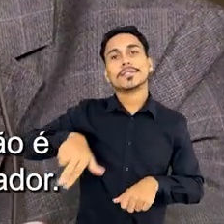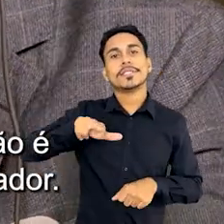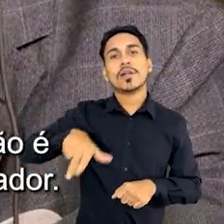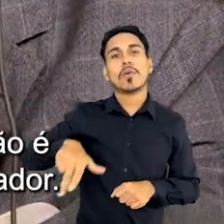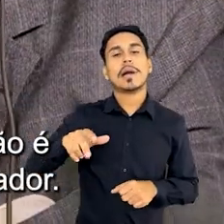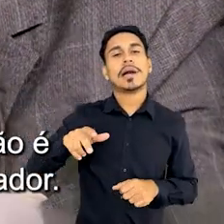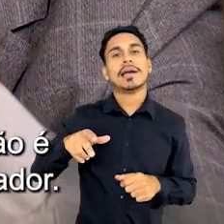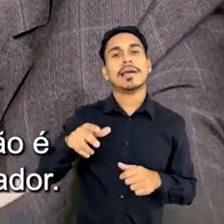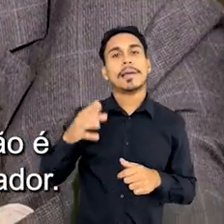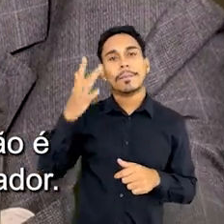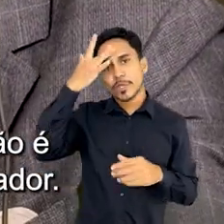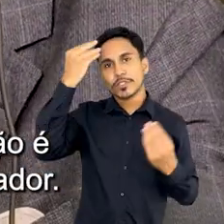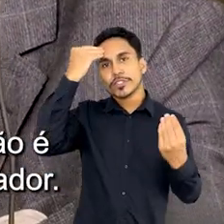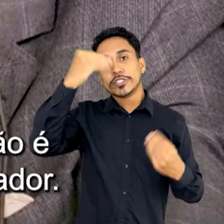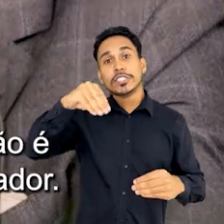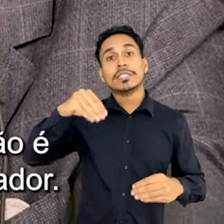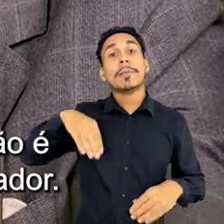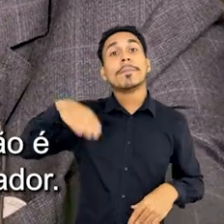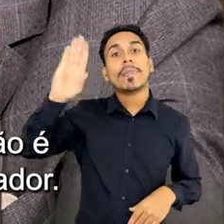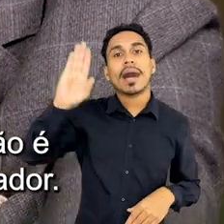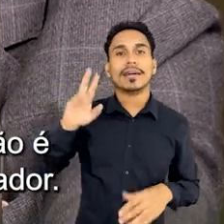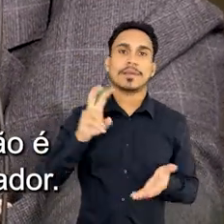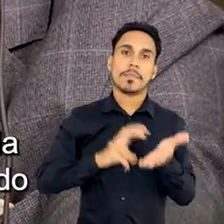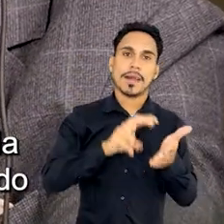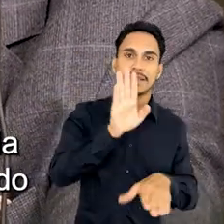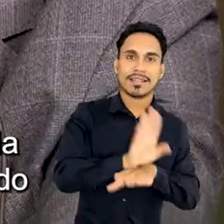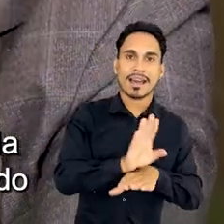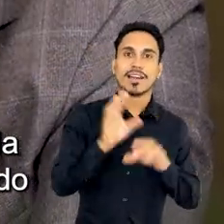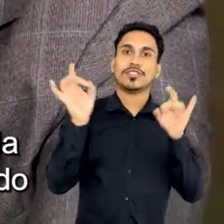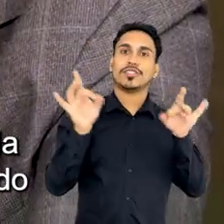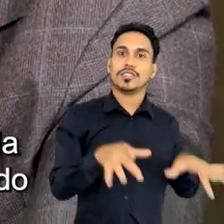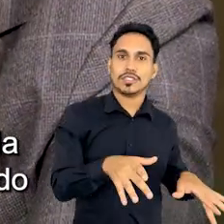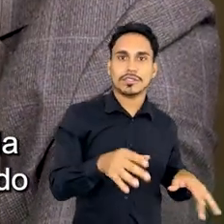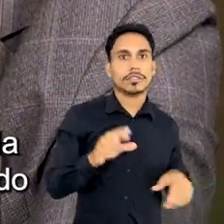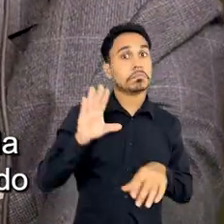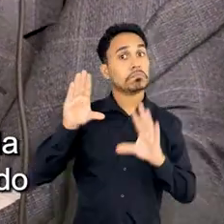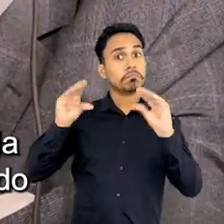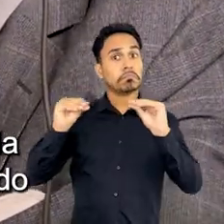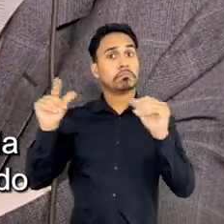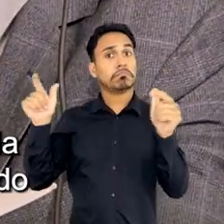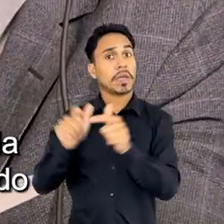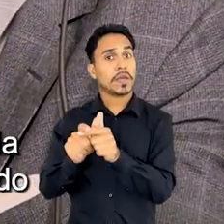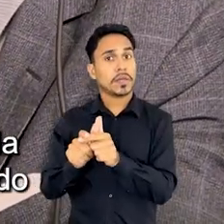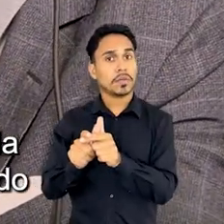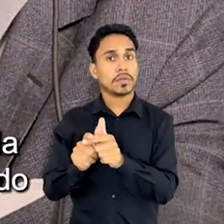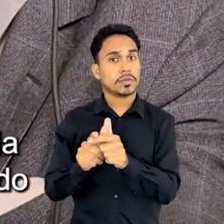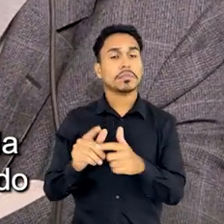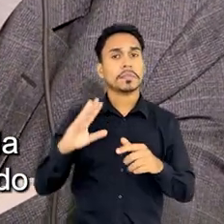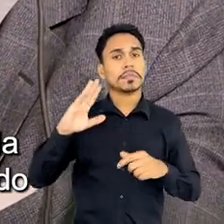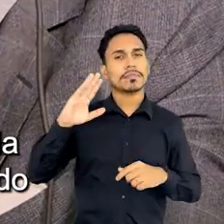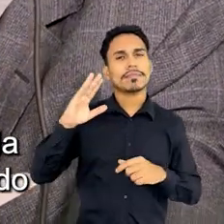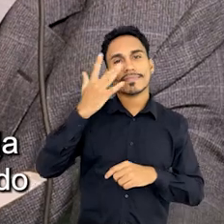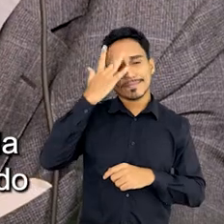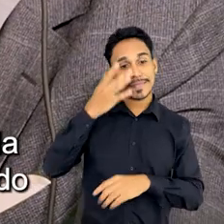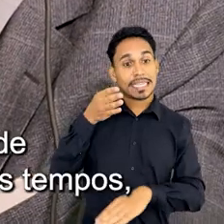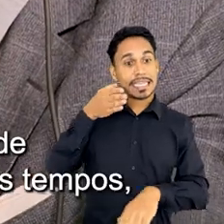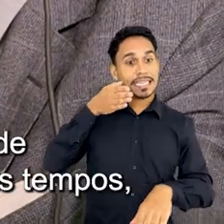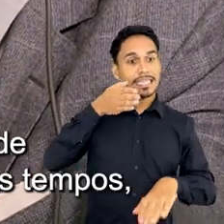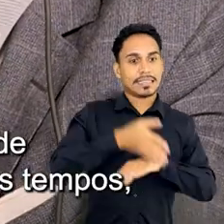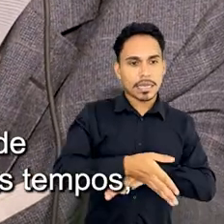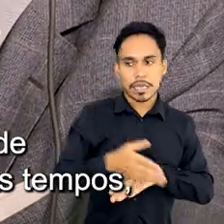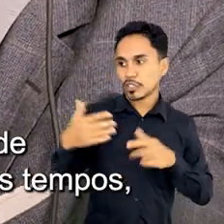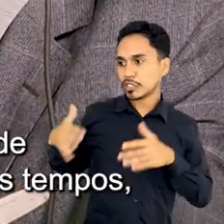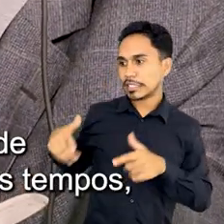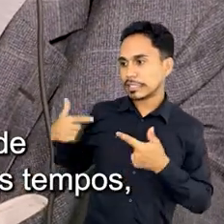noturno a crise não é da EJA a crise é de quem a crise é do trabalhador não há currículos próprios para ele a gente via a ocorrência que tinha para aqueles que já quando